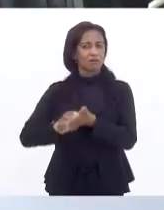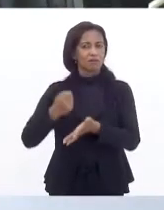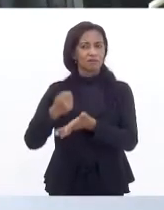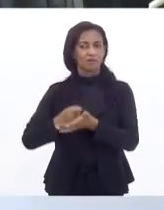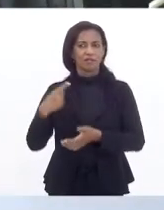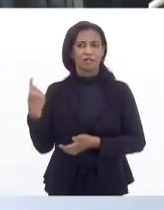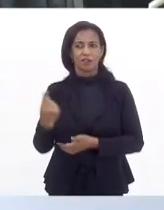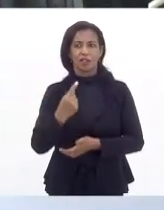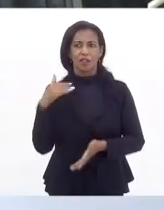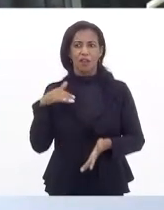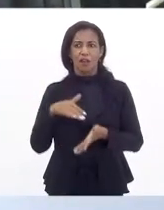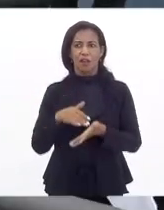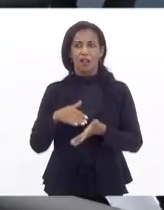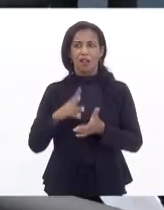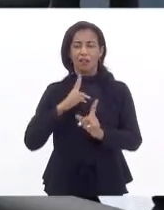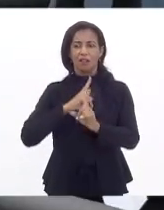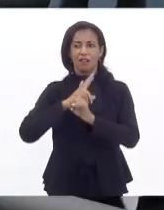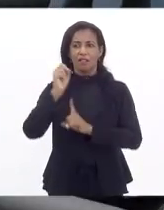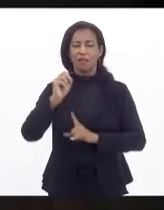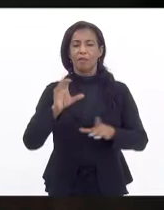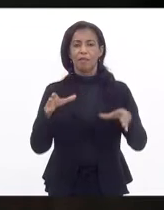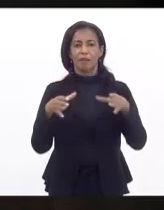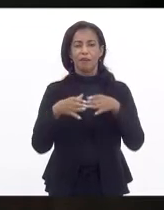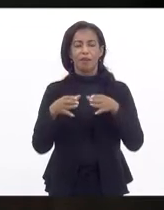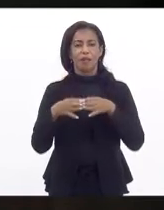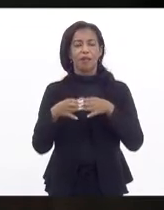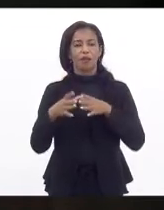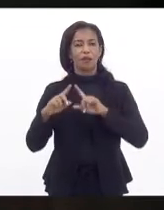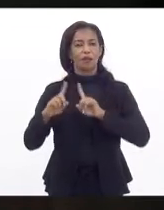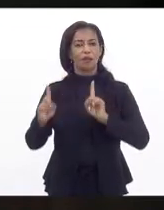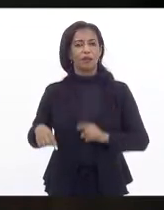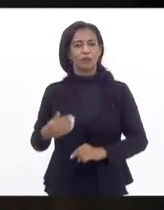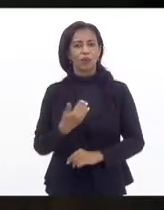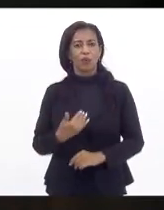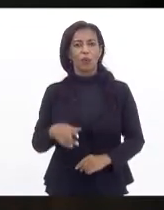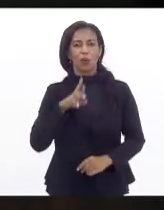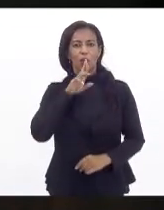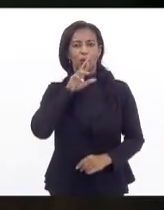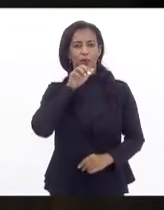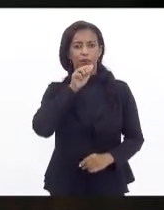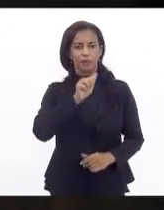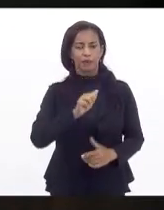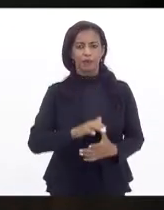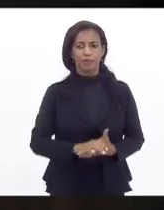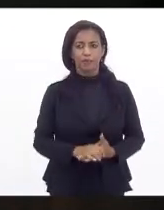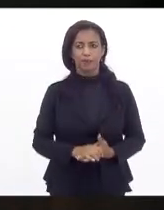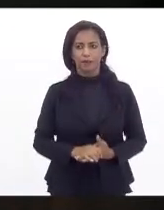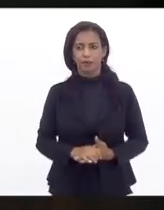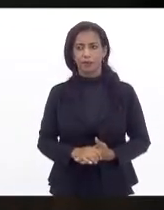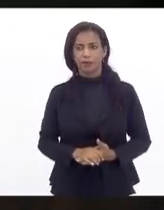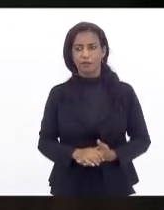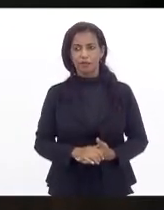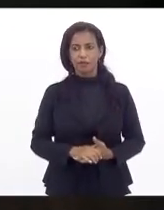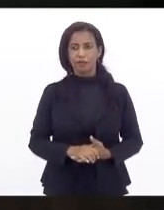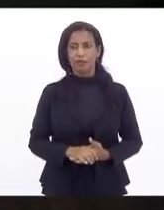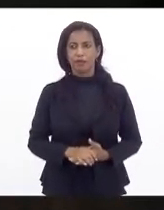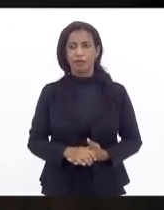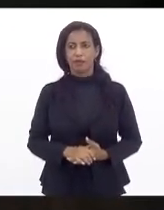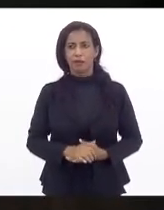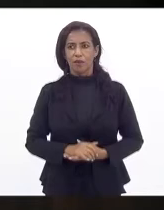nós vamos até a vitória. Pela Comissão de Servidores Públicos, deputado Rodrigo Amorim. Deputado Rodrigo